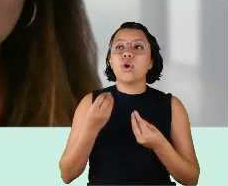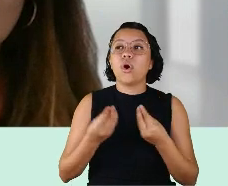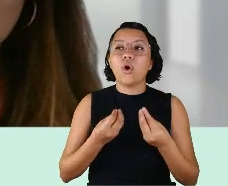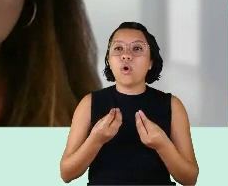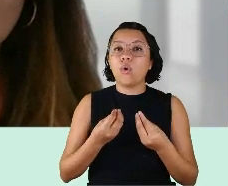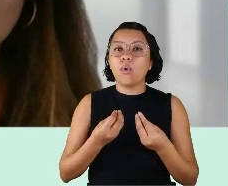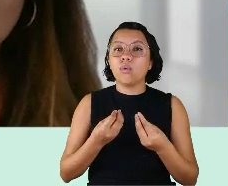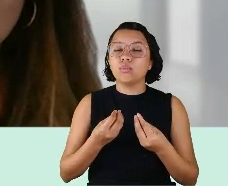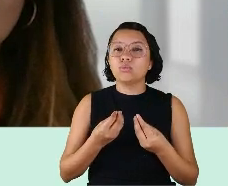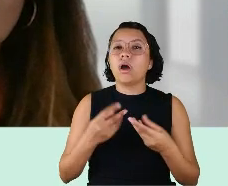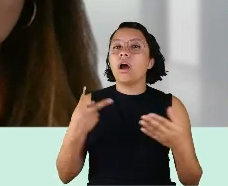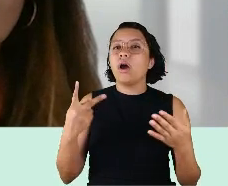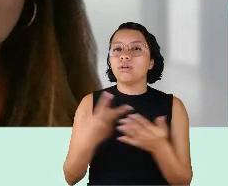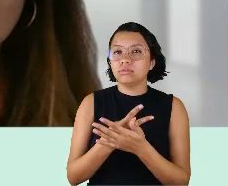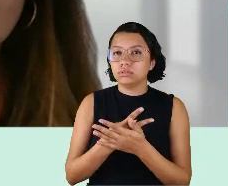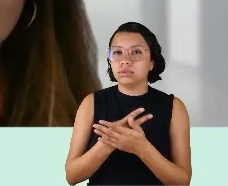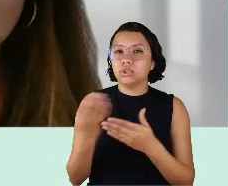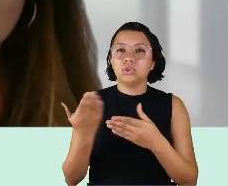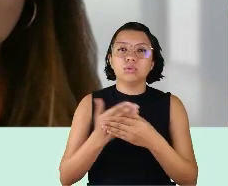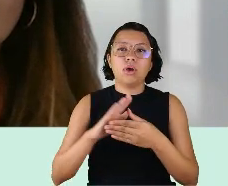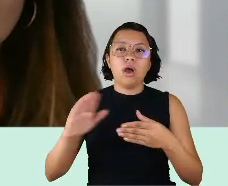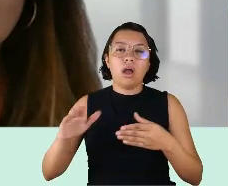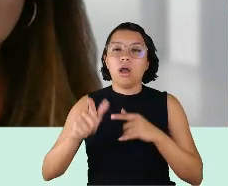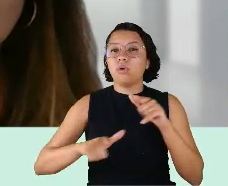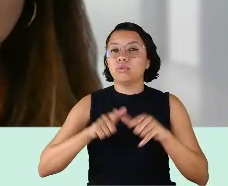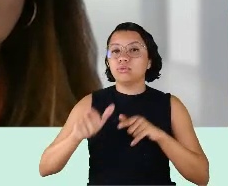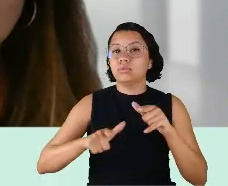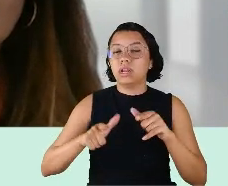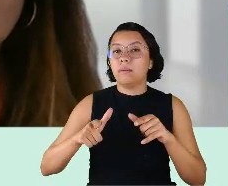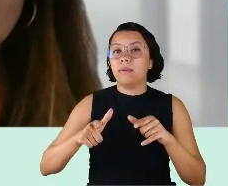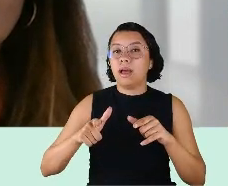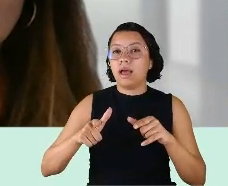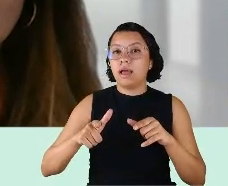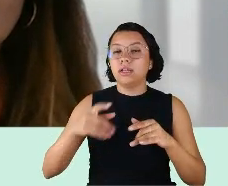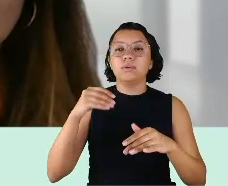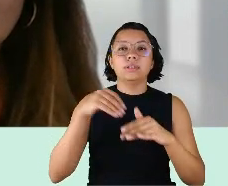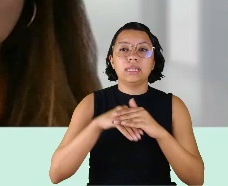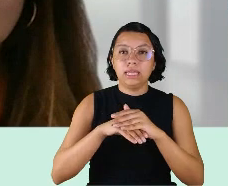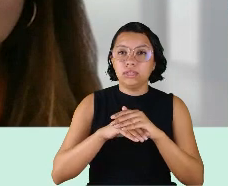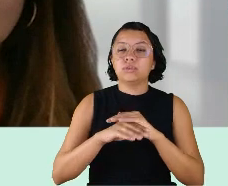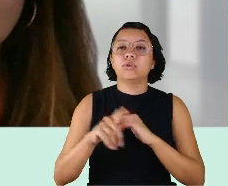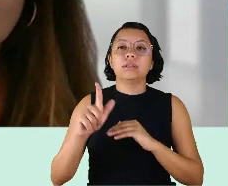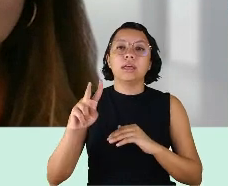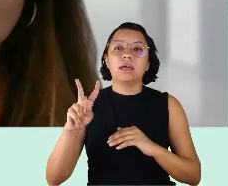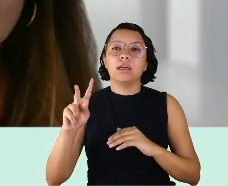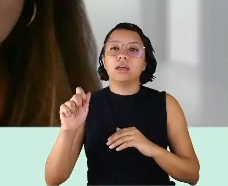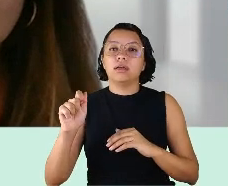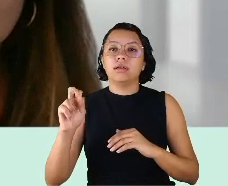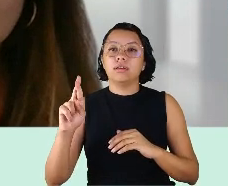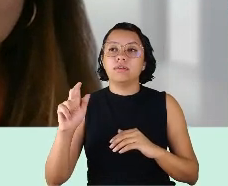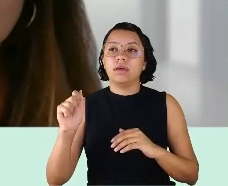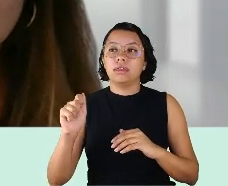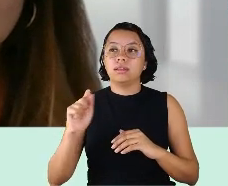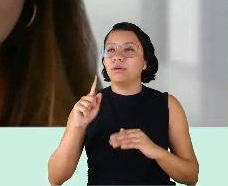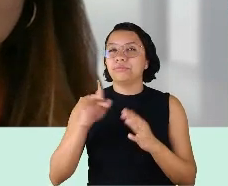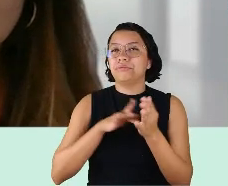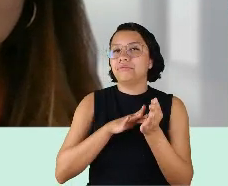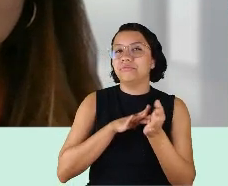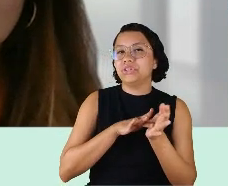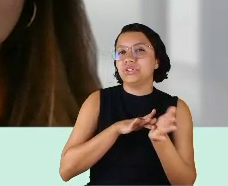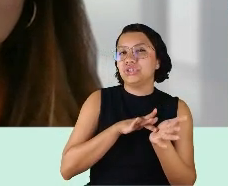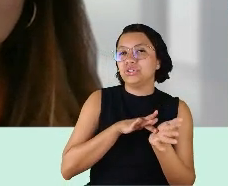se tramita, né? Como tramita o trabalho dentro da sua vara, não fazer de conta